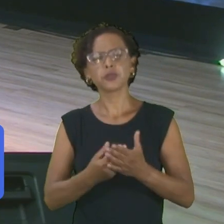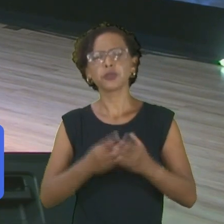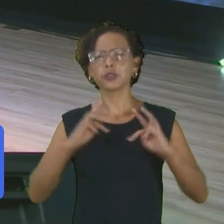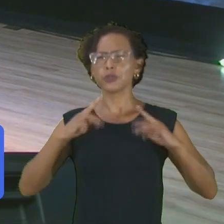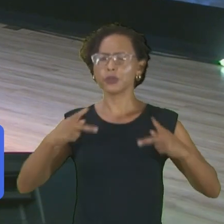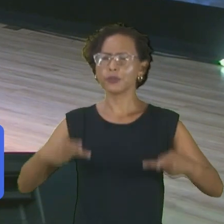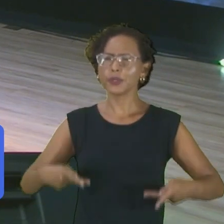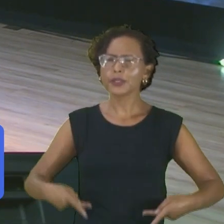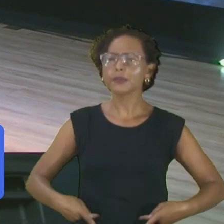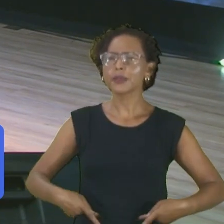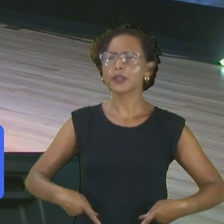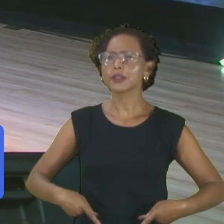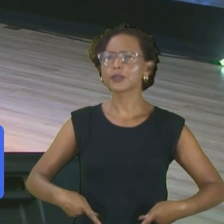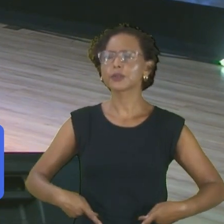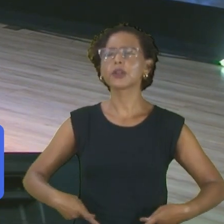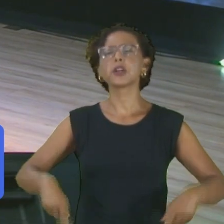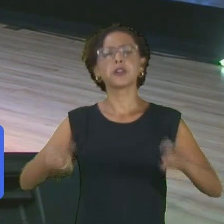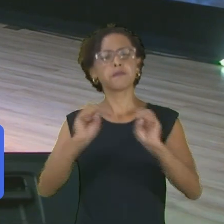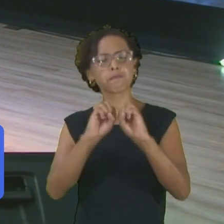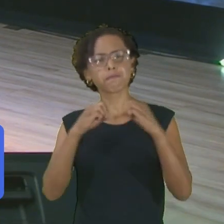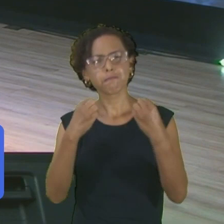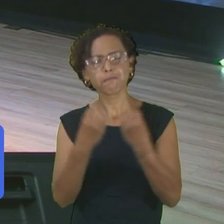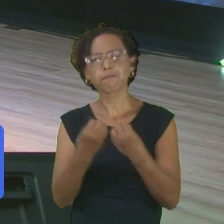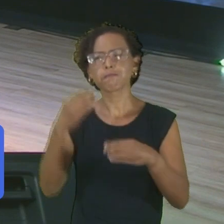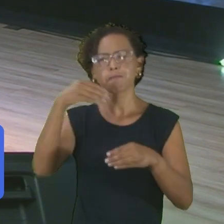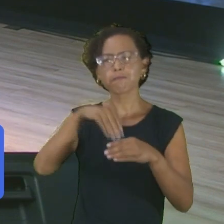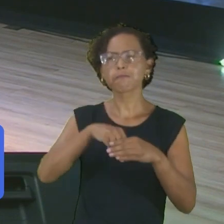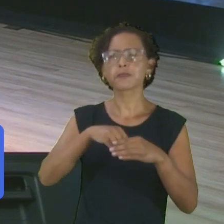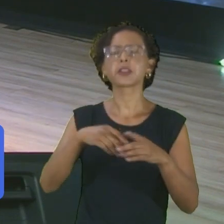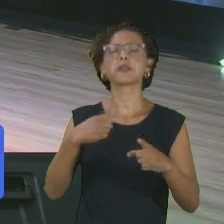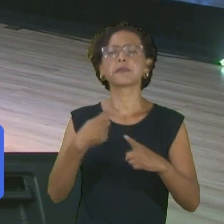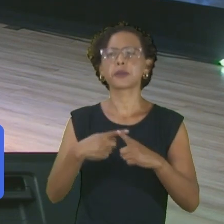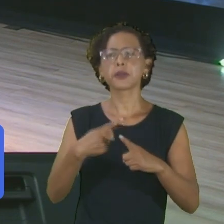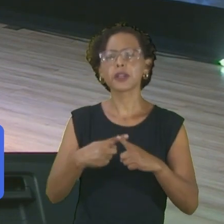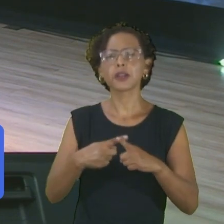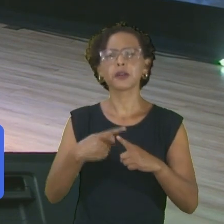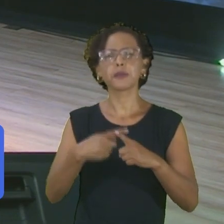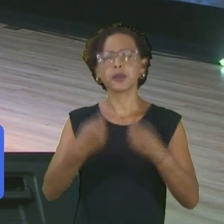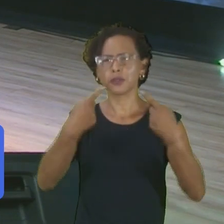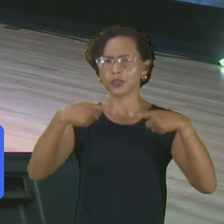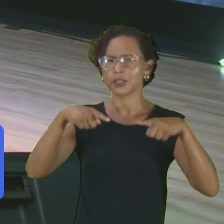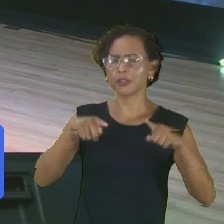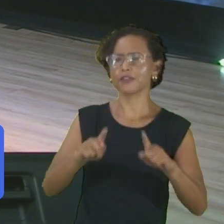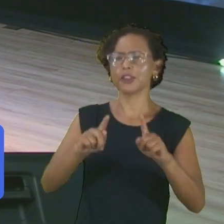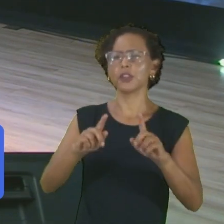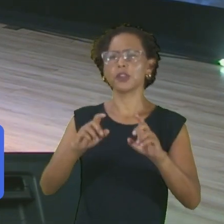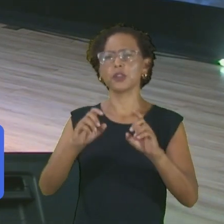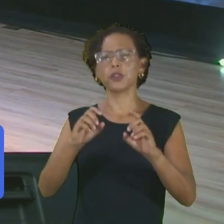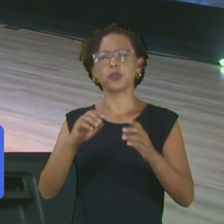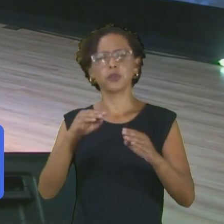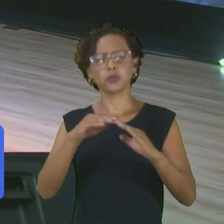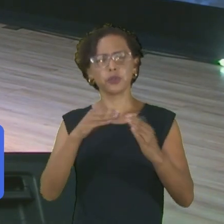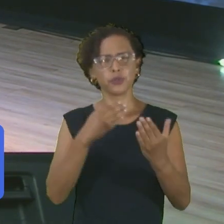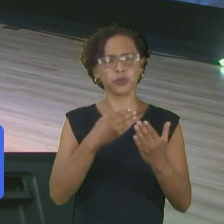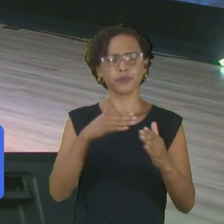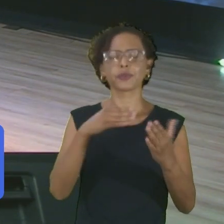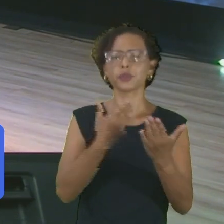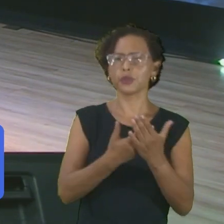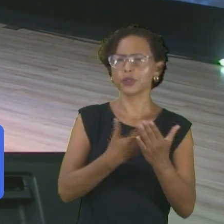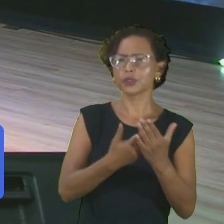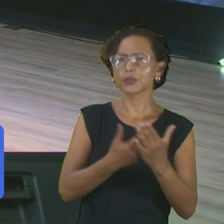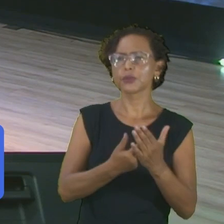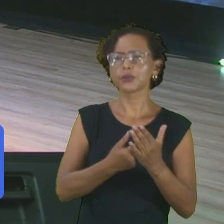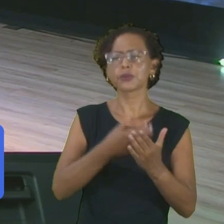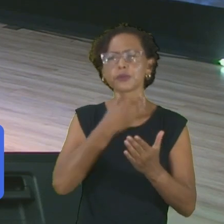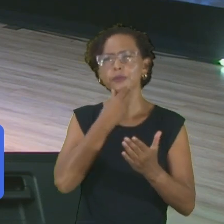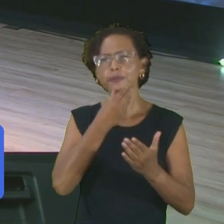comportamento humano em sociedade? Porque o desafio da sociologia, o desafio dos